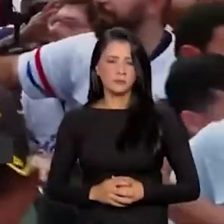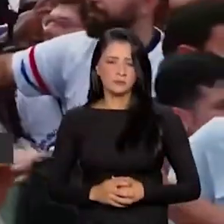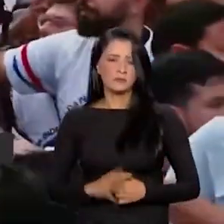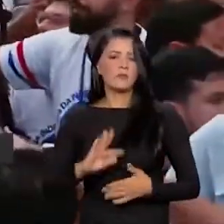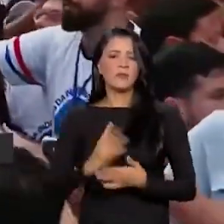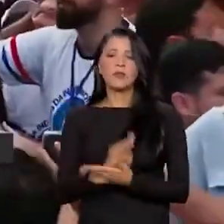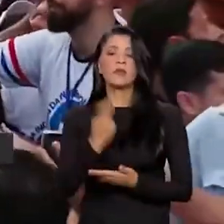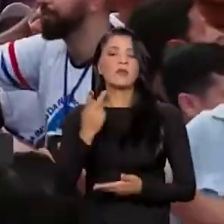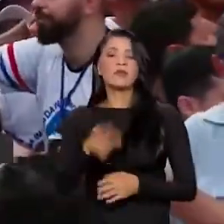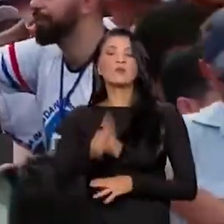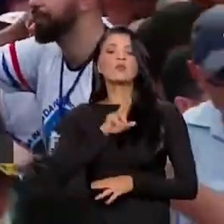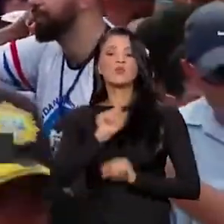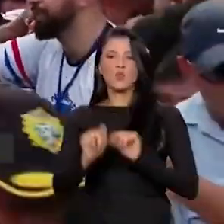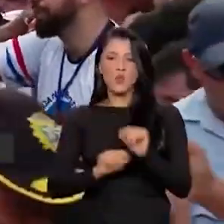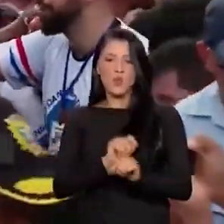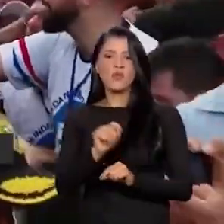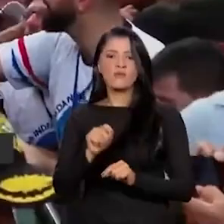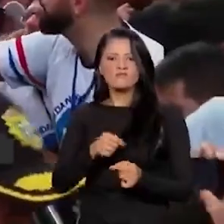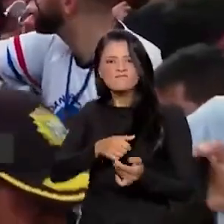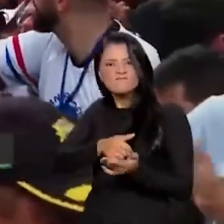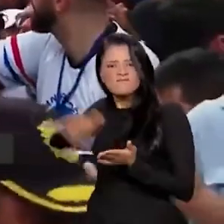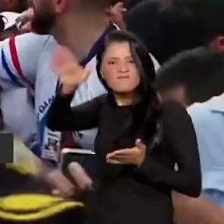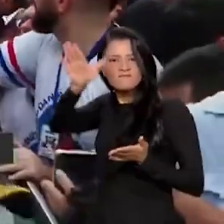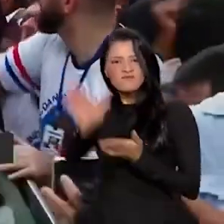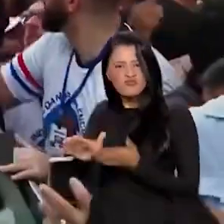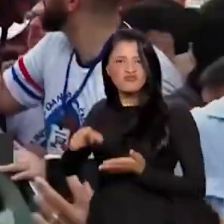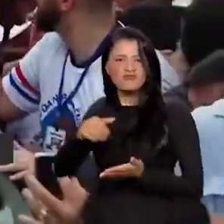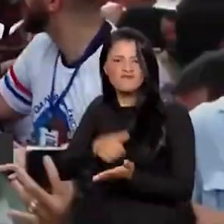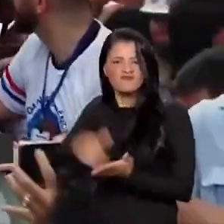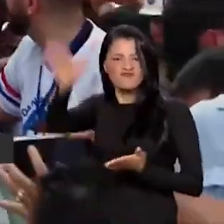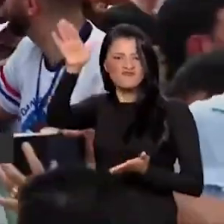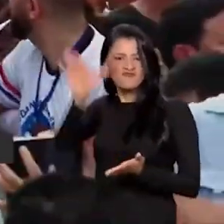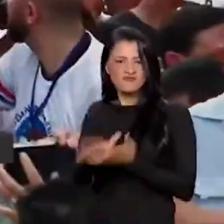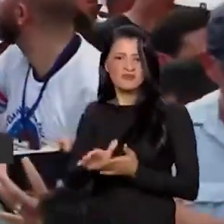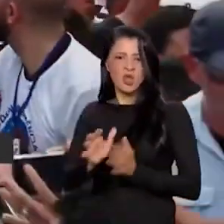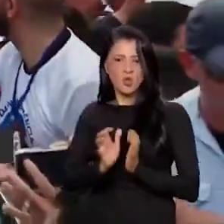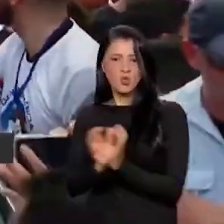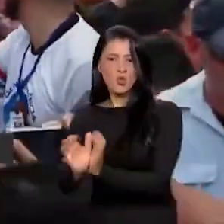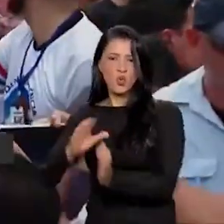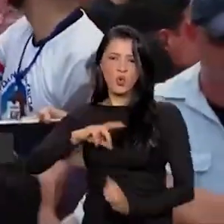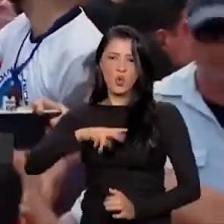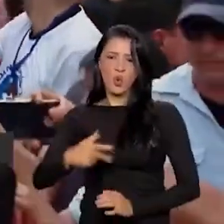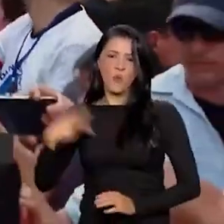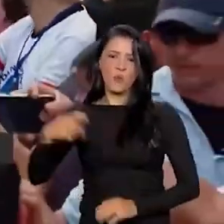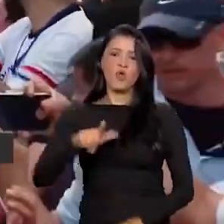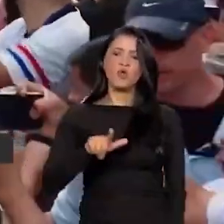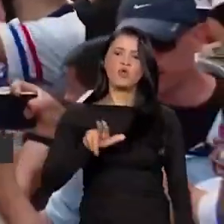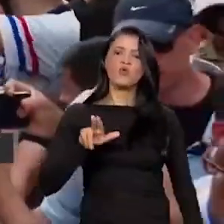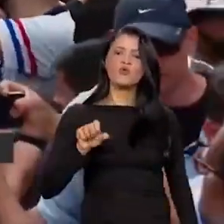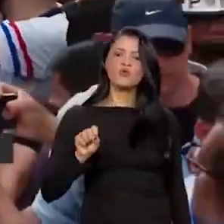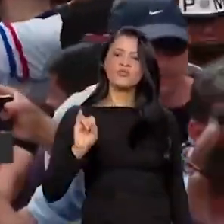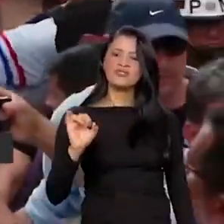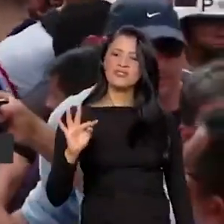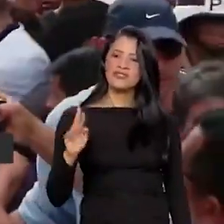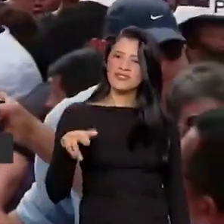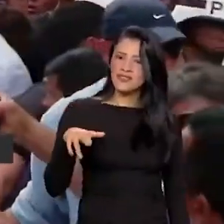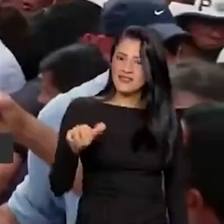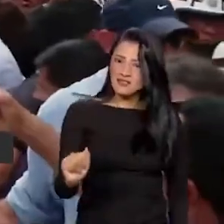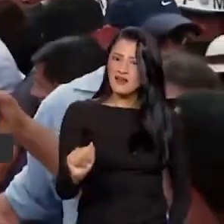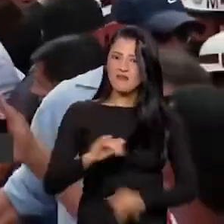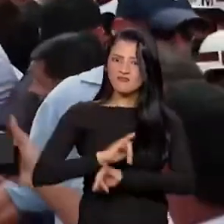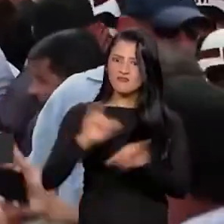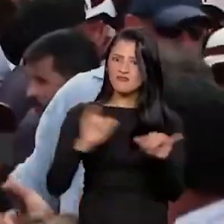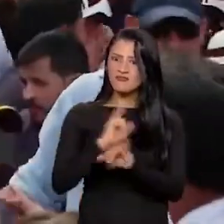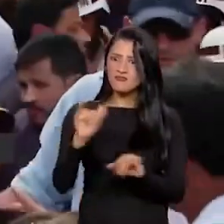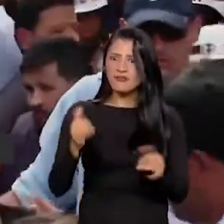que culminou ali com a retirada, com a expulsão das tropas lusitanas e com a proclamação